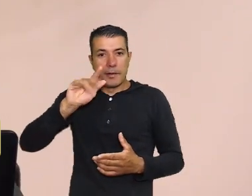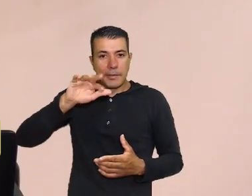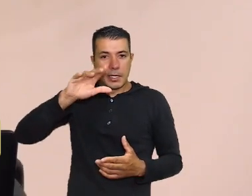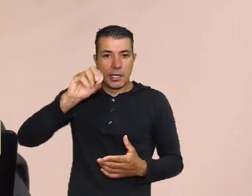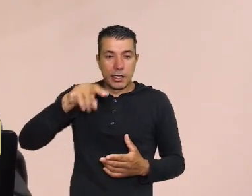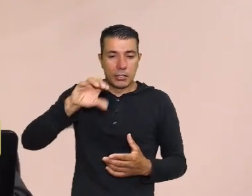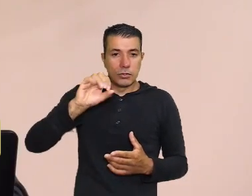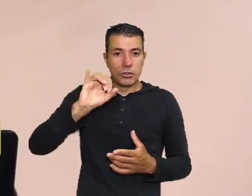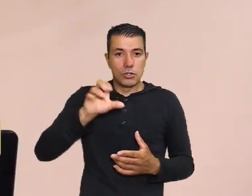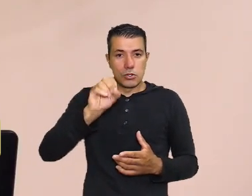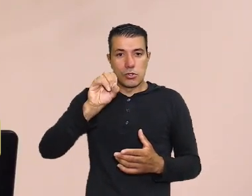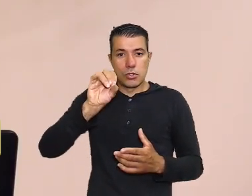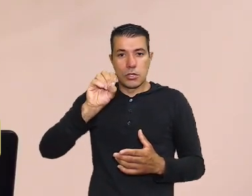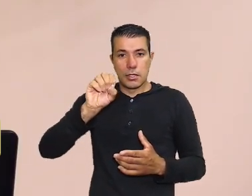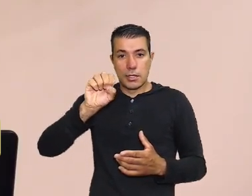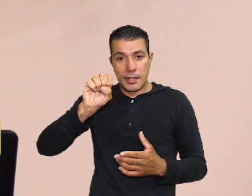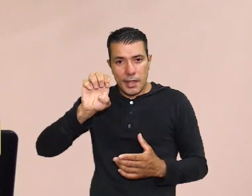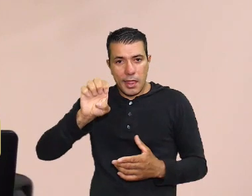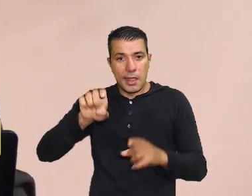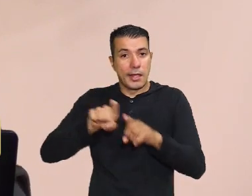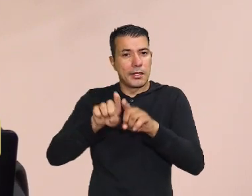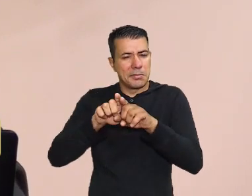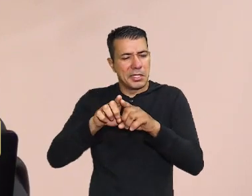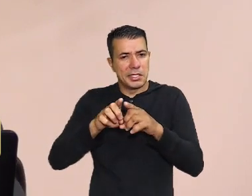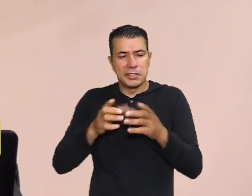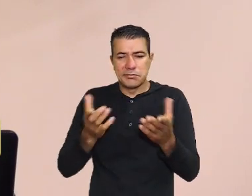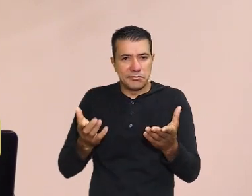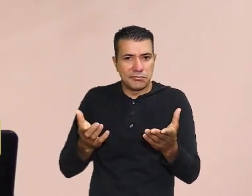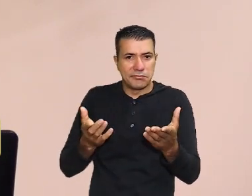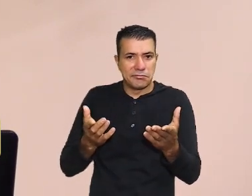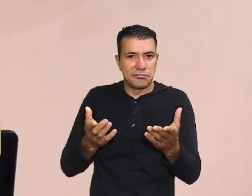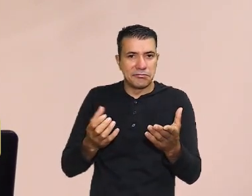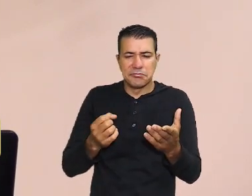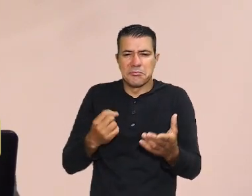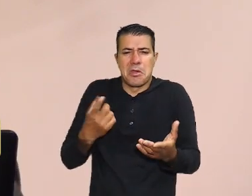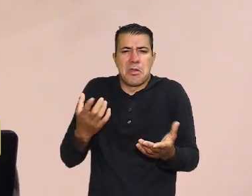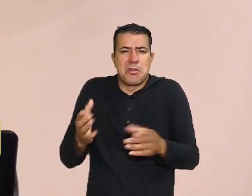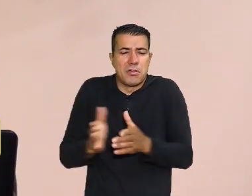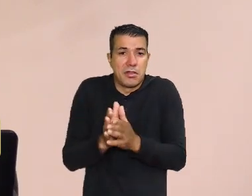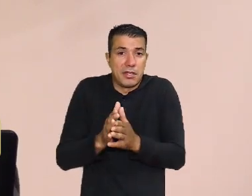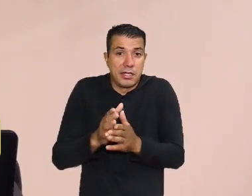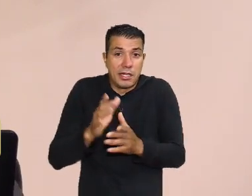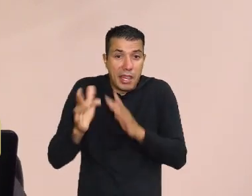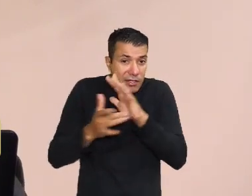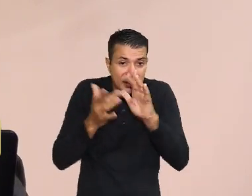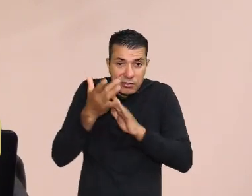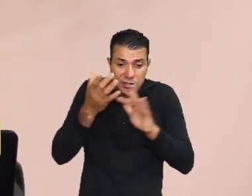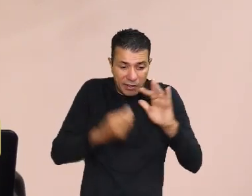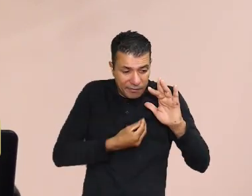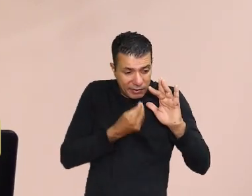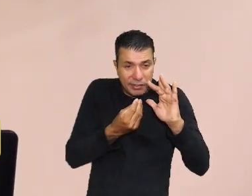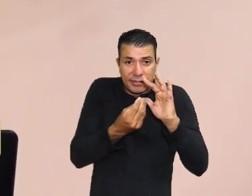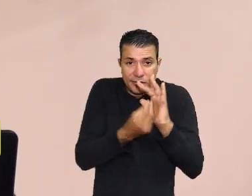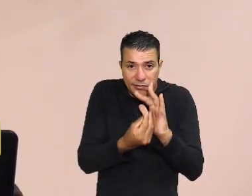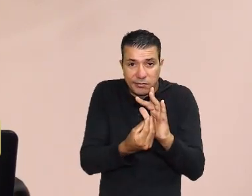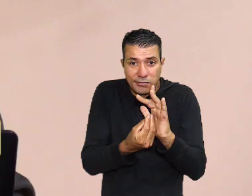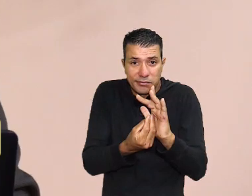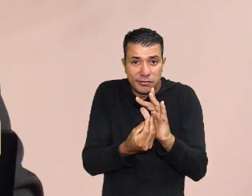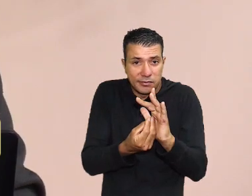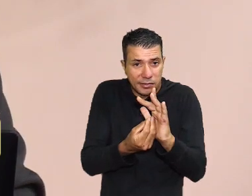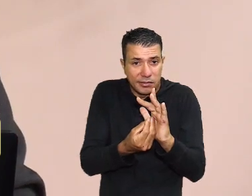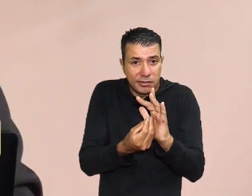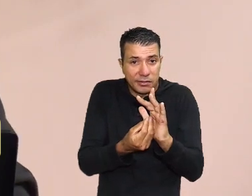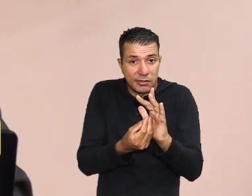Fernando, José. Não importa qual seja o seu nome, entregue a sua vida a Cristo. Que bom, pastor, que o senhor